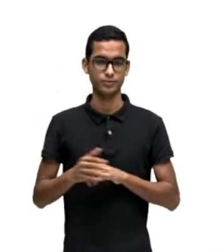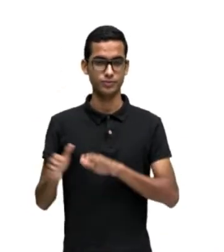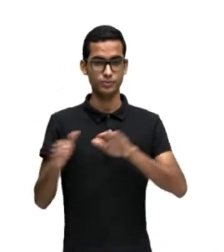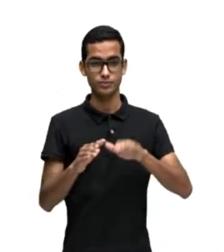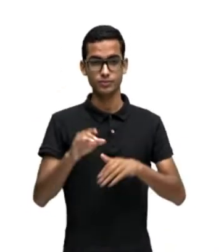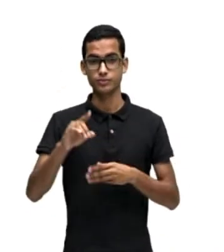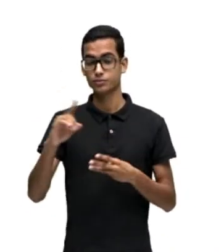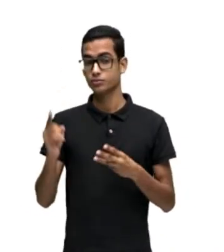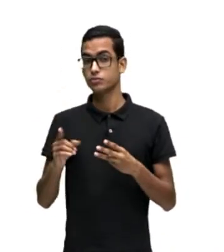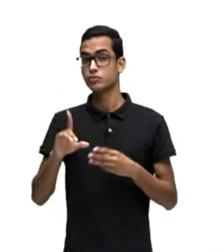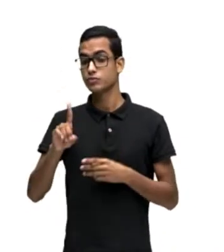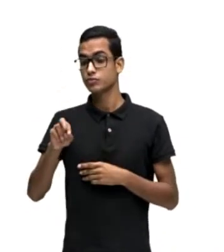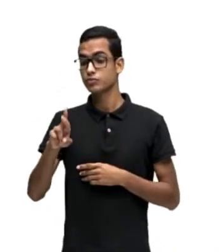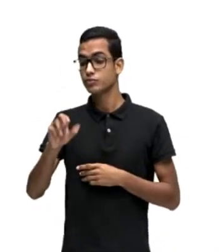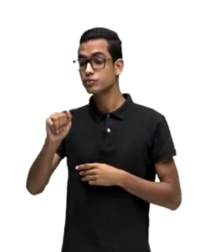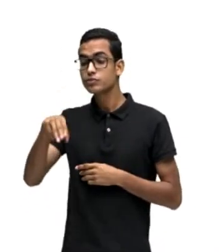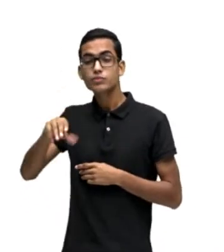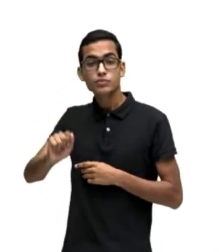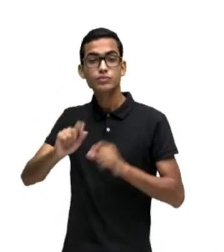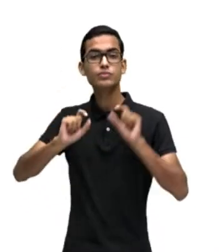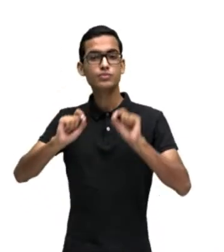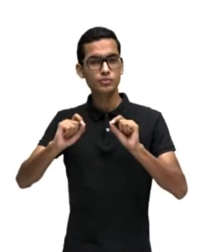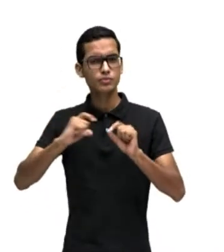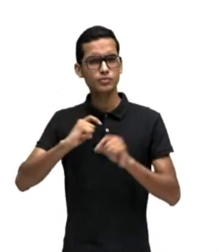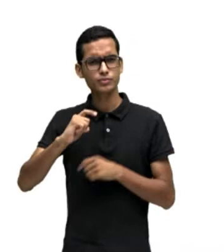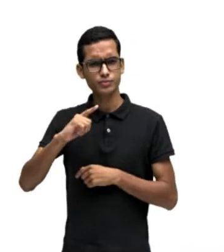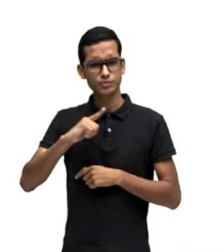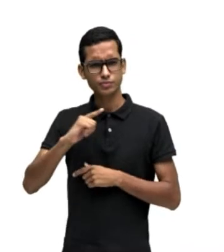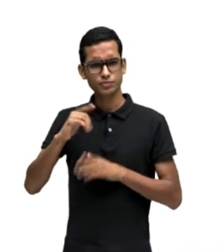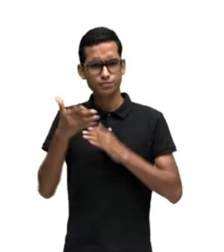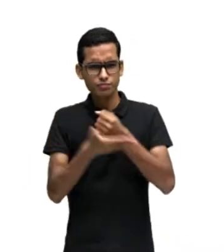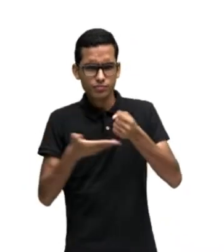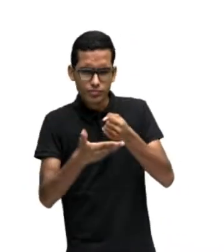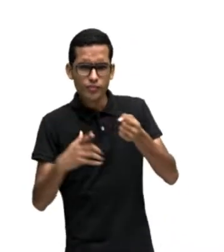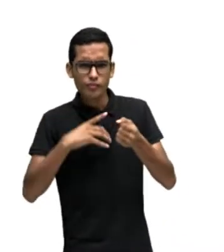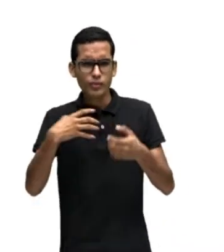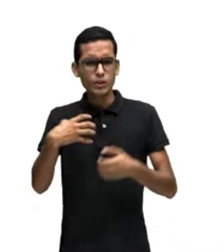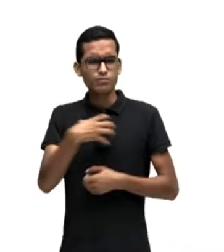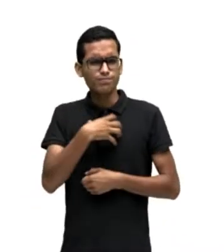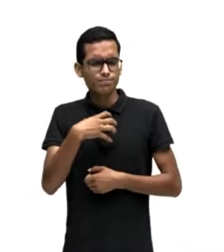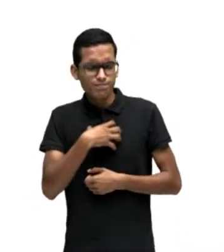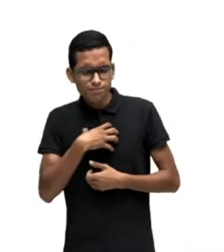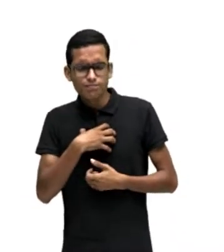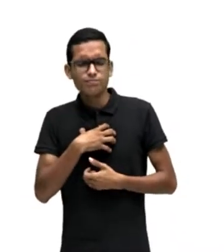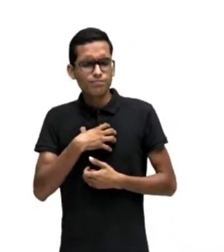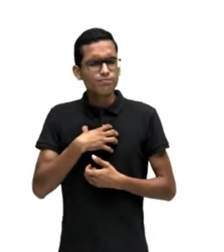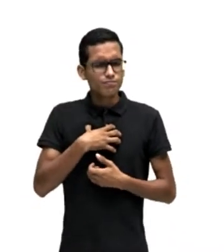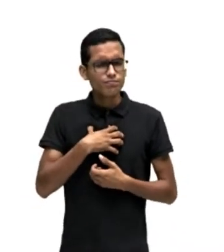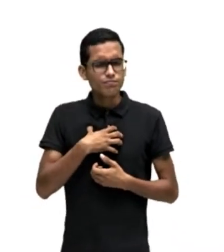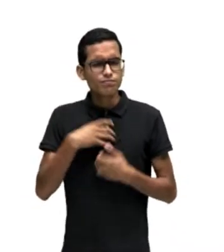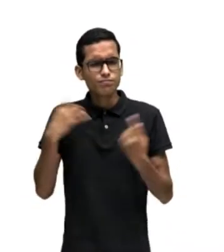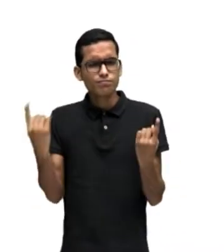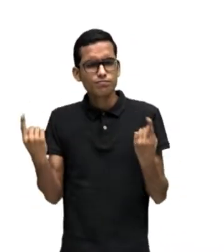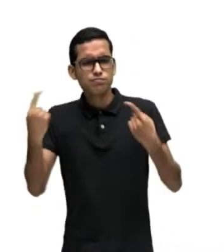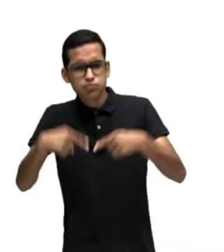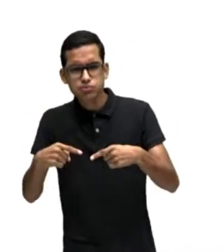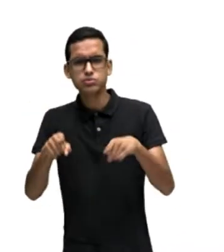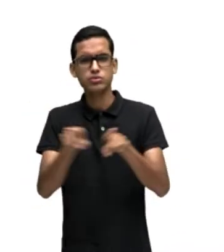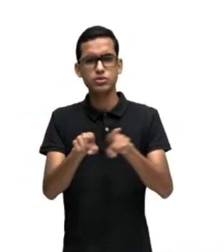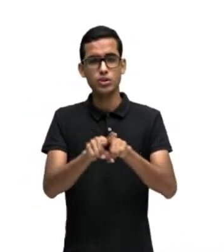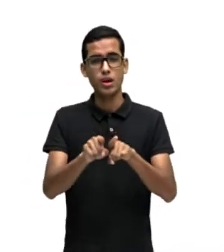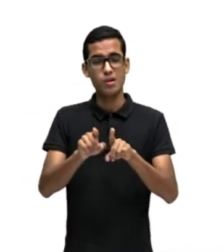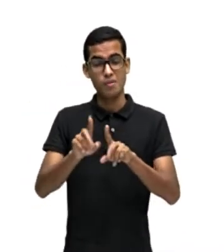enredo se baseia principalmente em conflitos sentimentais humanos, muitas vezes com um tema geral